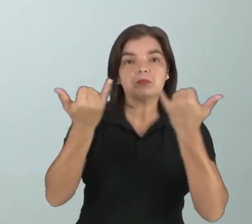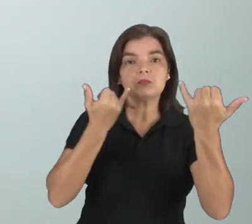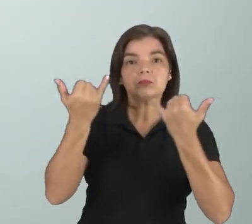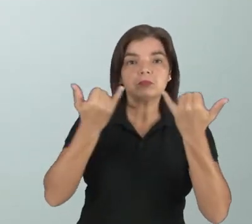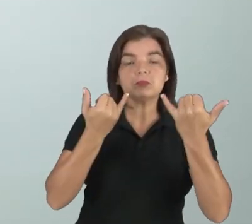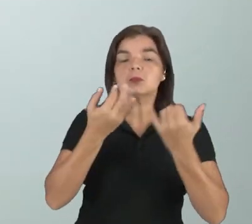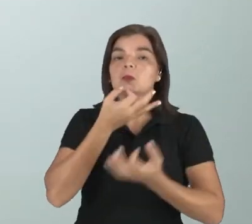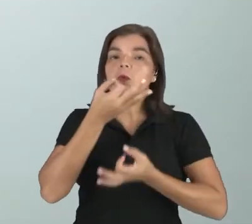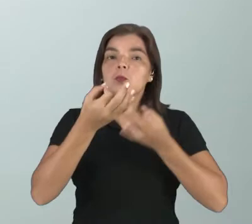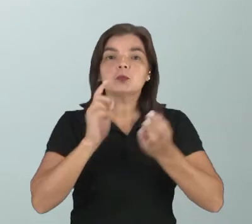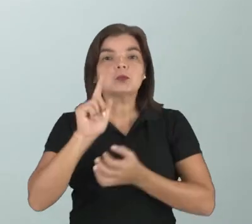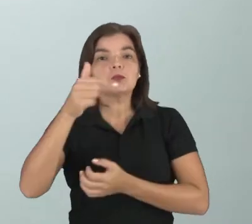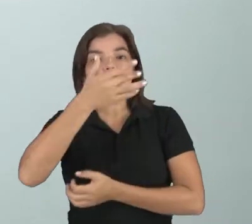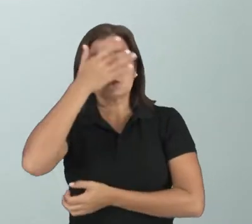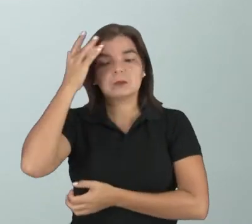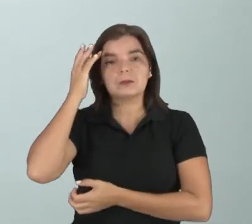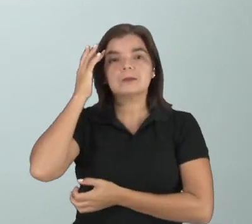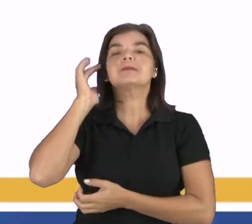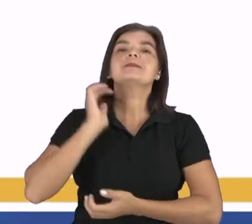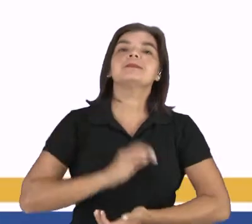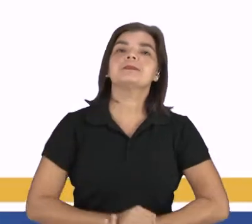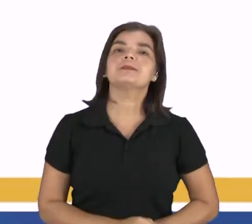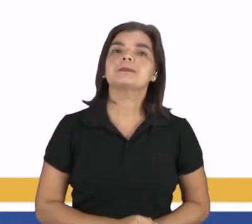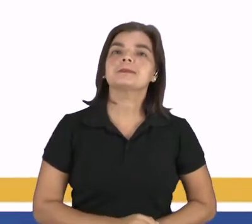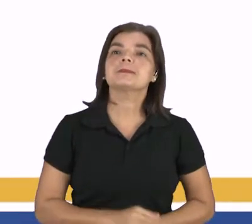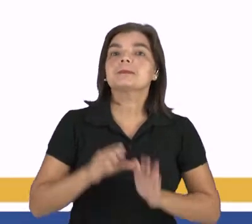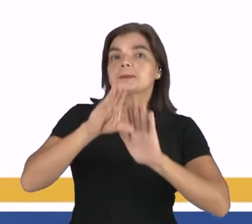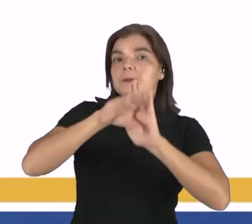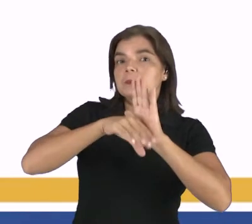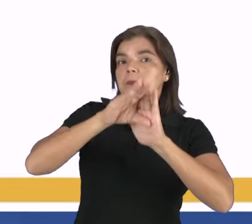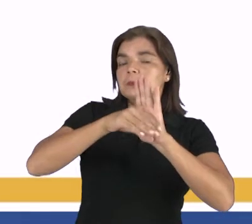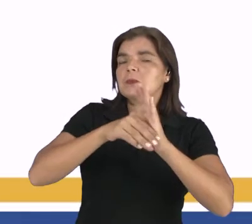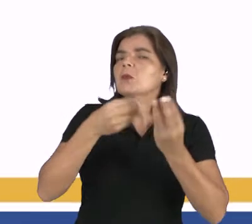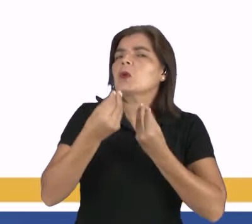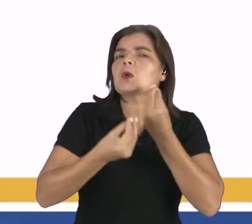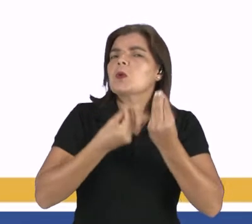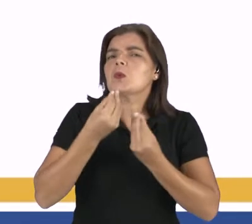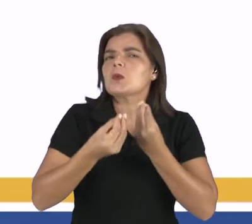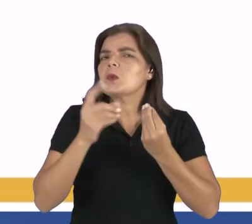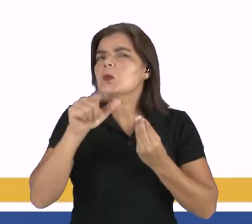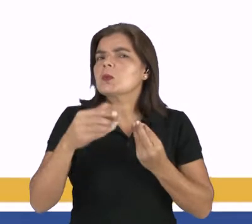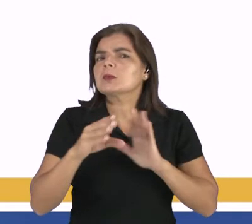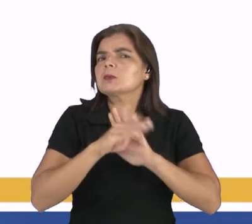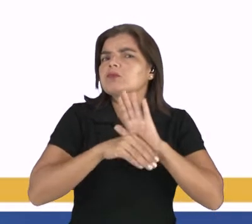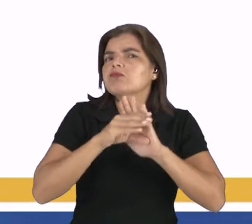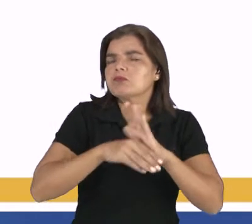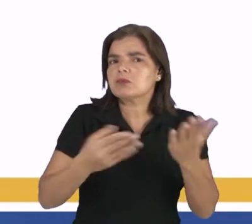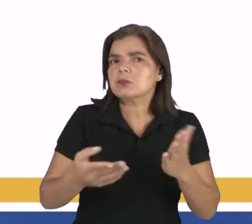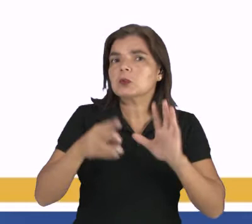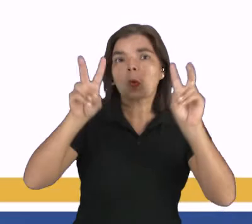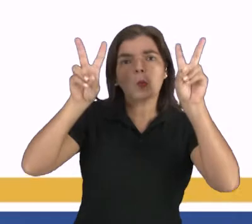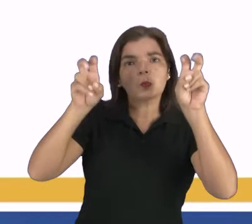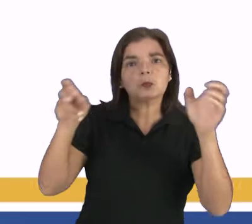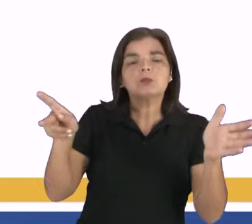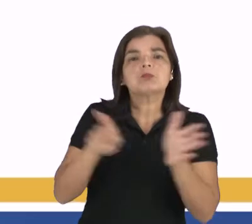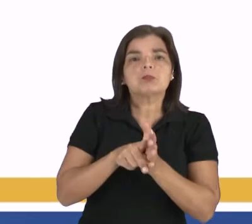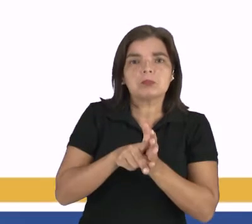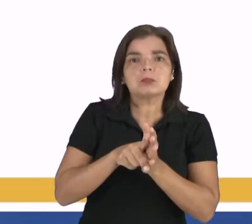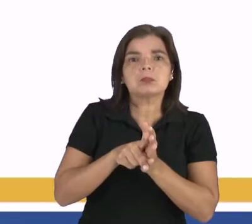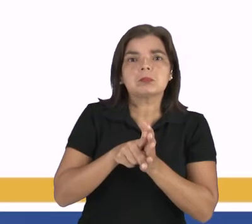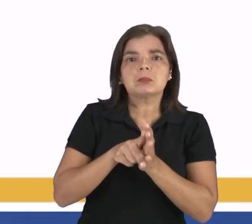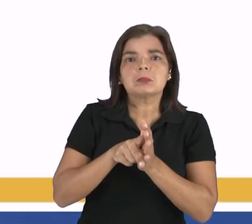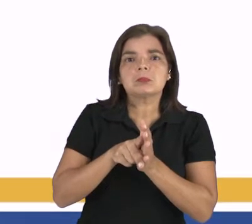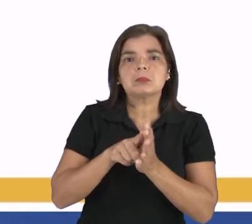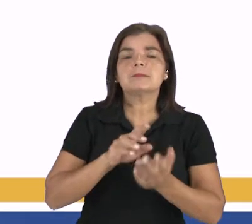a opinião alheia. O conteúdo, como são os conteúdos? São sobre temas